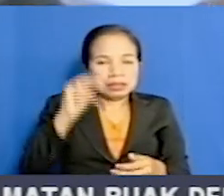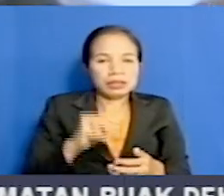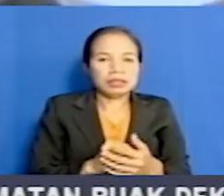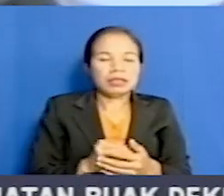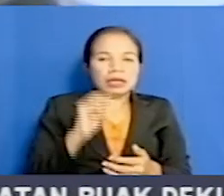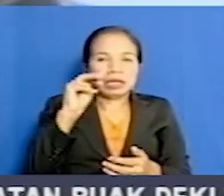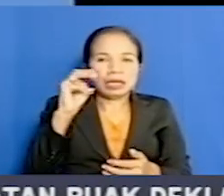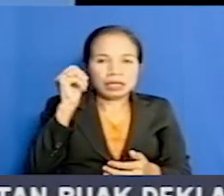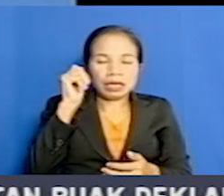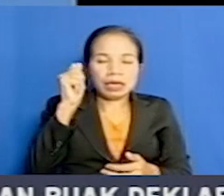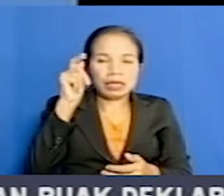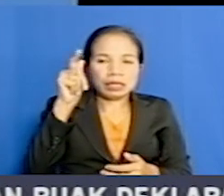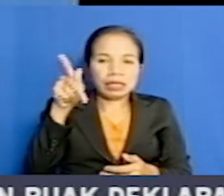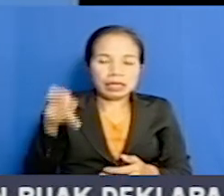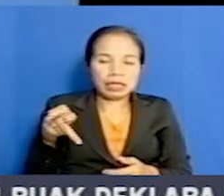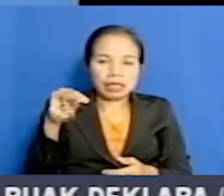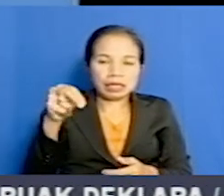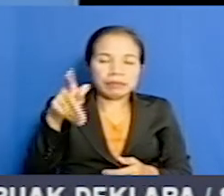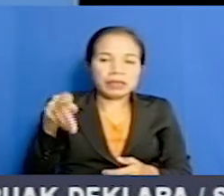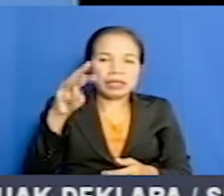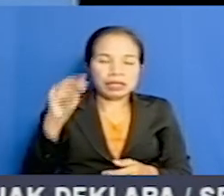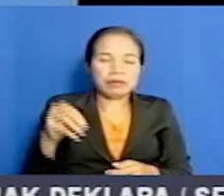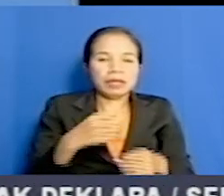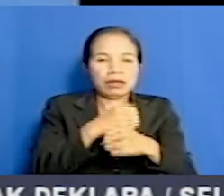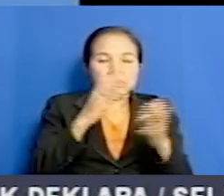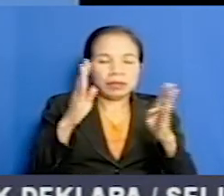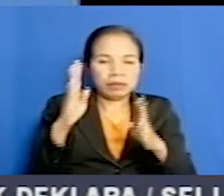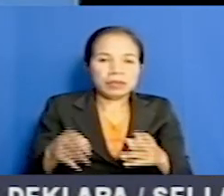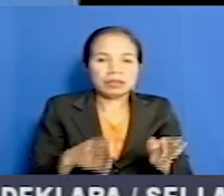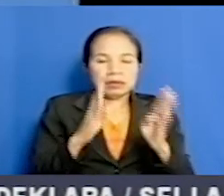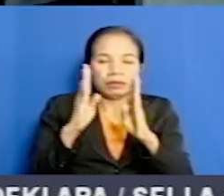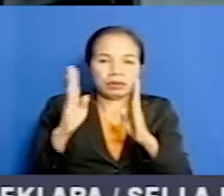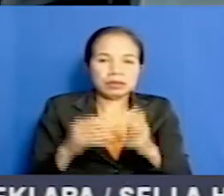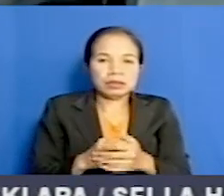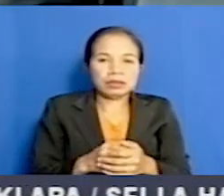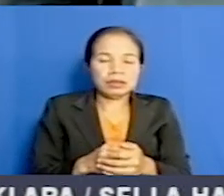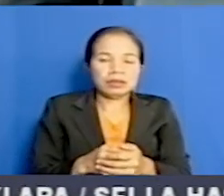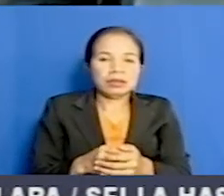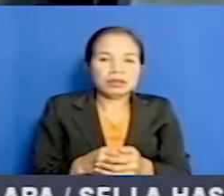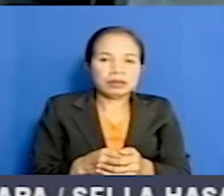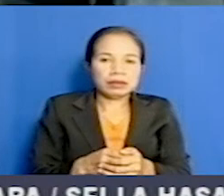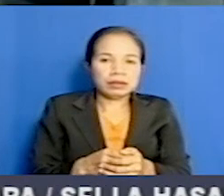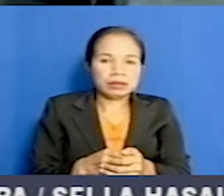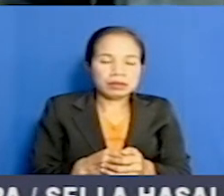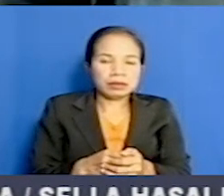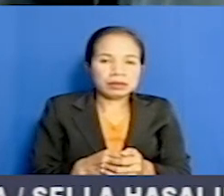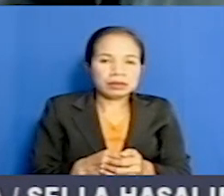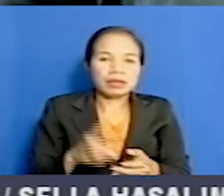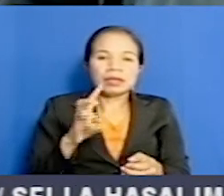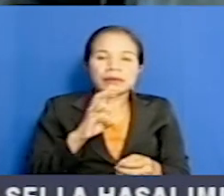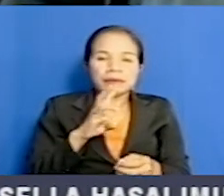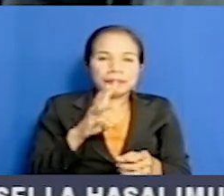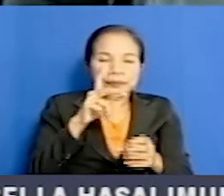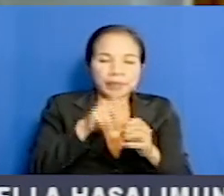Petróleo e Minerais. Halau rela preparação técnica, rodi acelera processo da decadora Shmai Timor-Leste. Não é